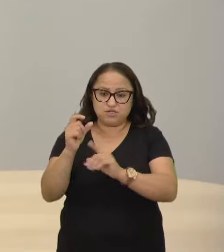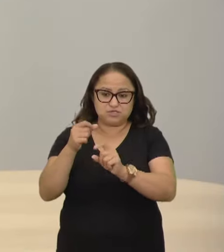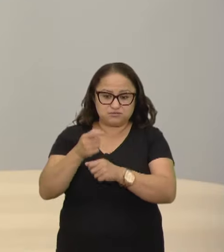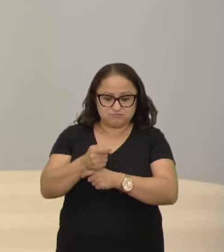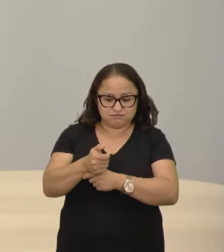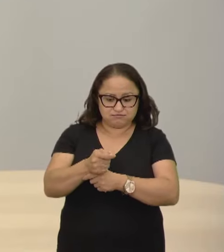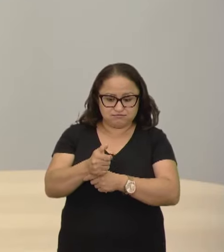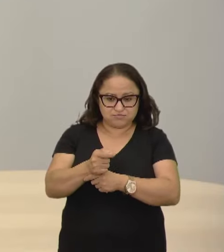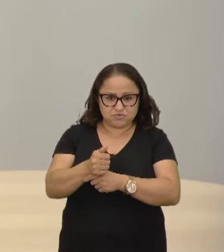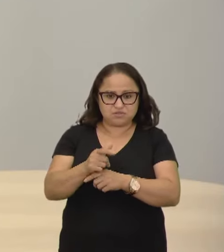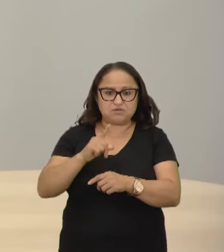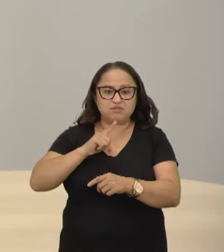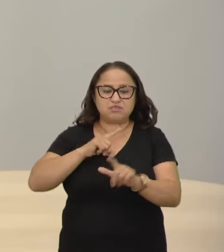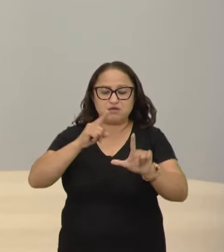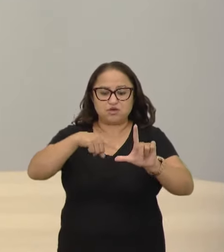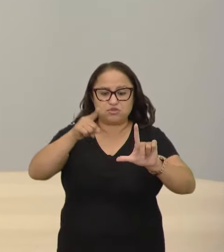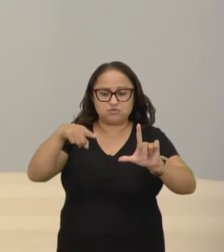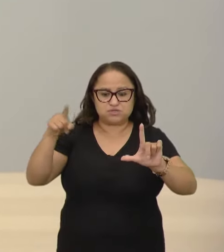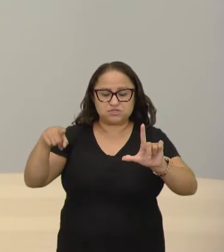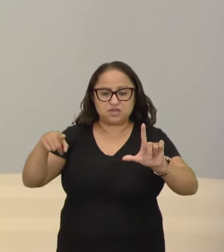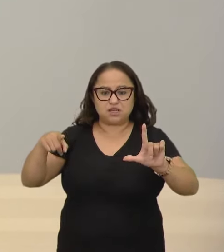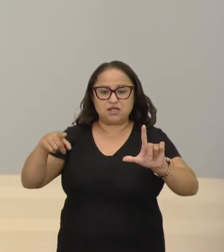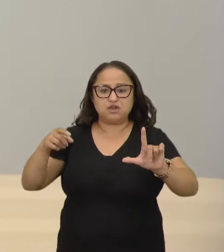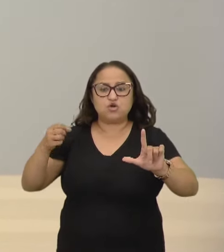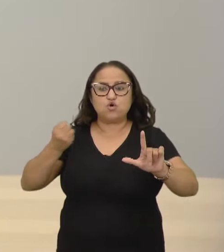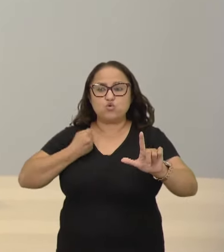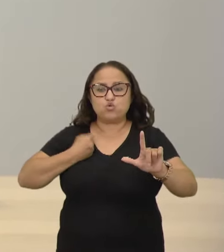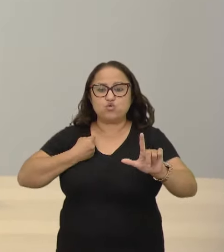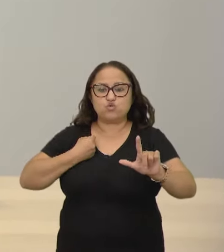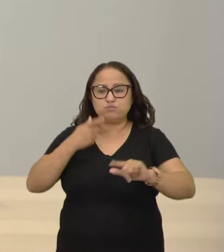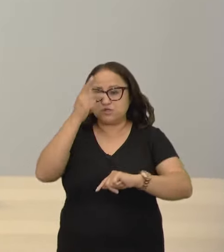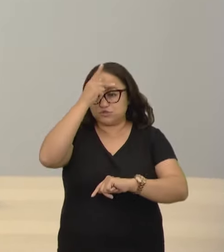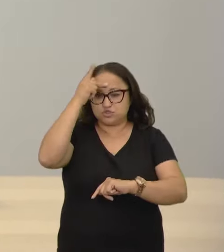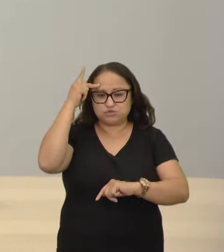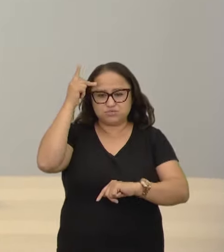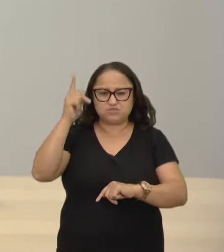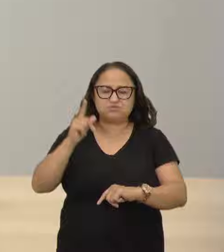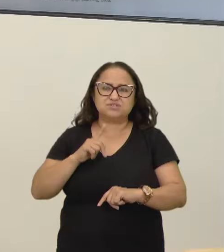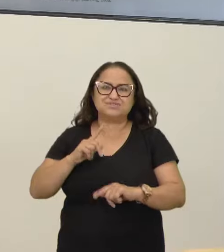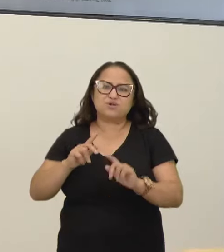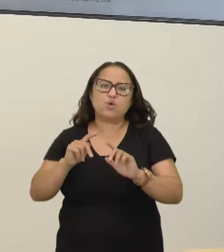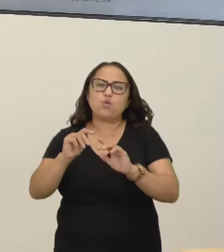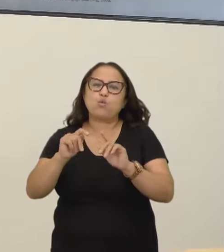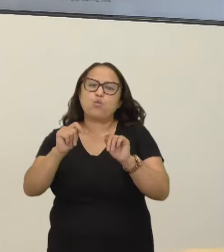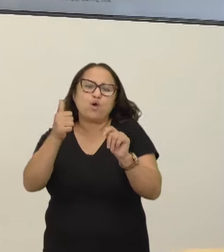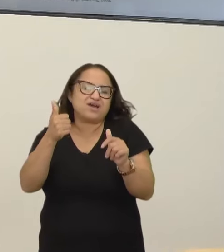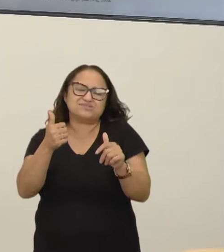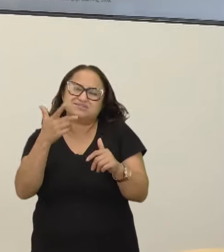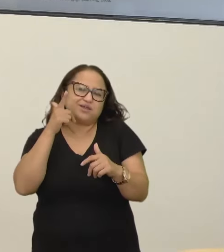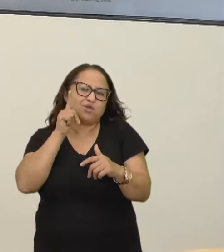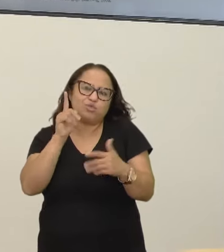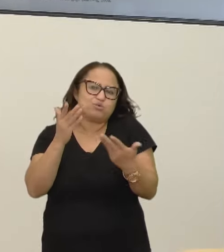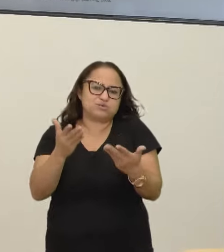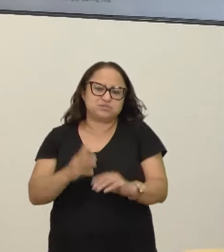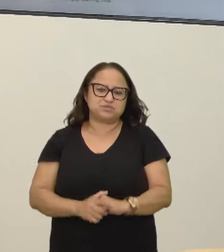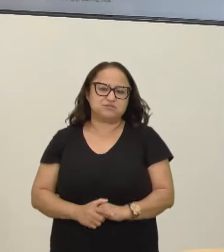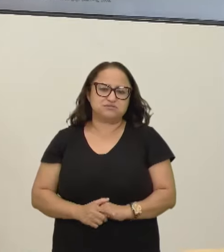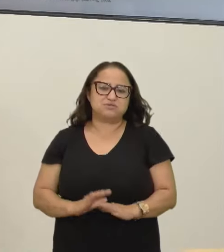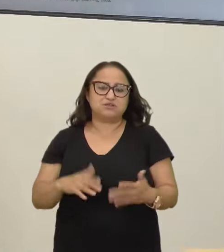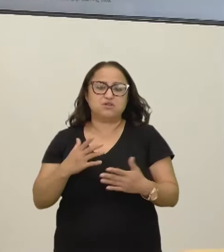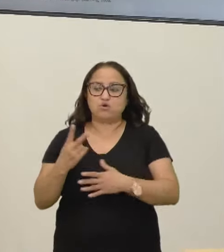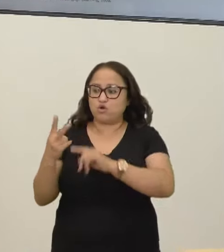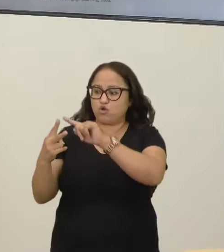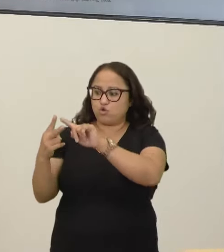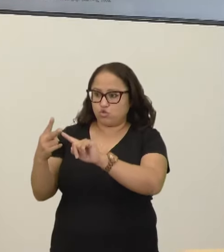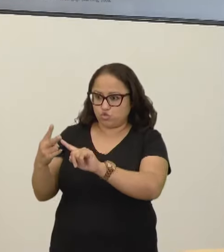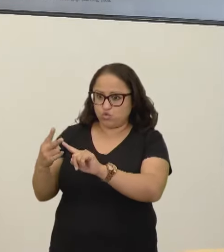escala social mais sofisticada, o número de pessoas fazendo isso ia ser completamente inviável. Não, mas aquele outro cara, ele me dá 2 bolinhas de gude